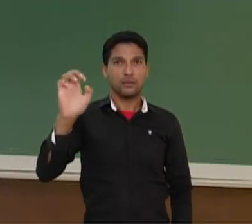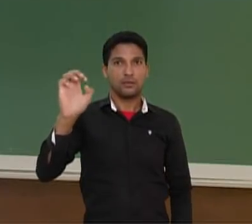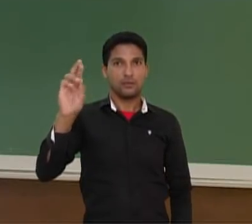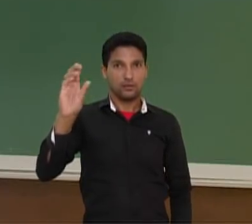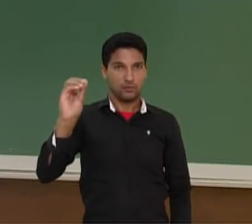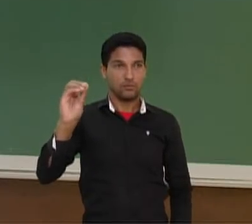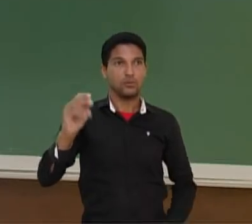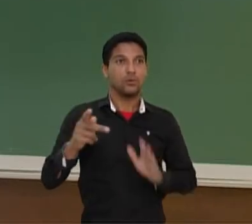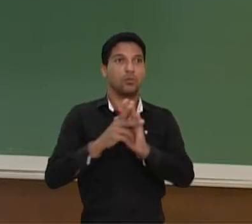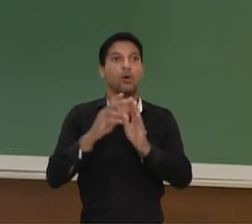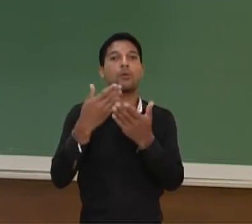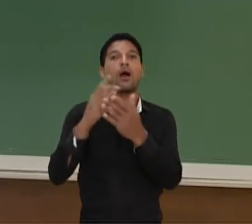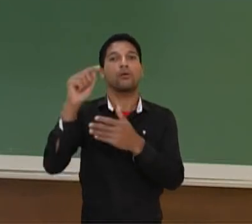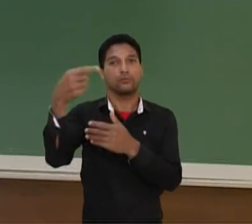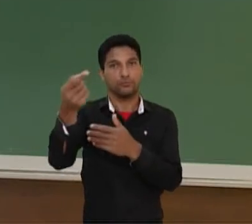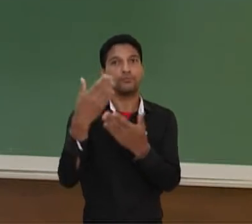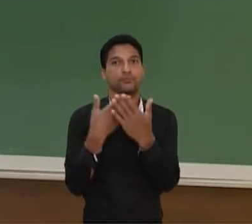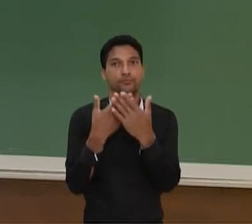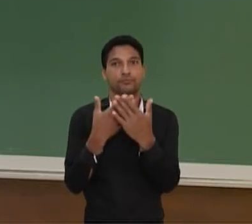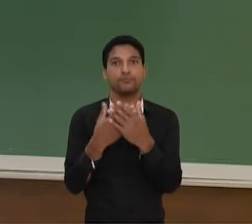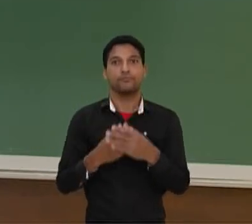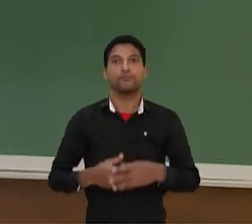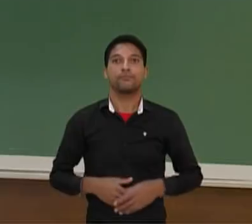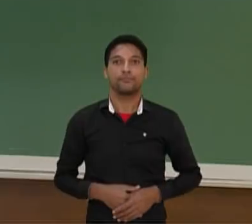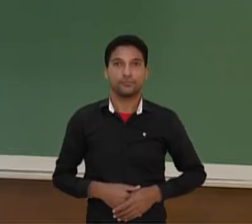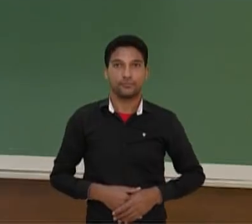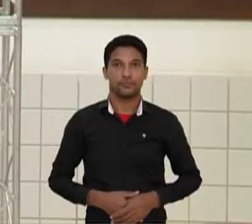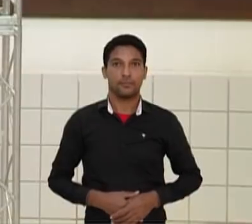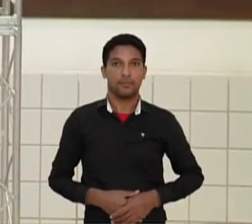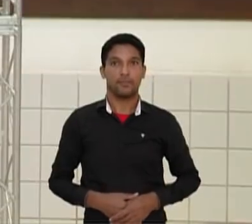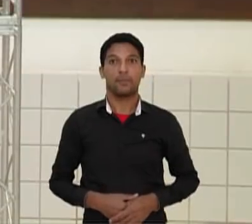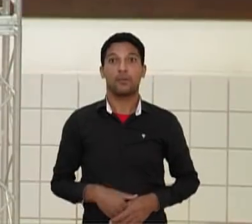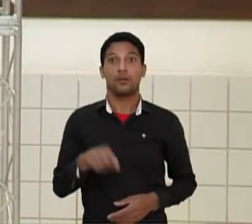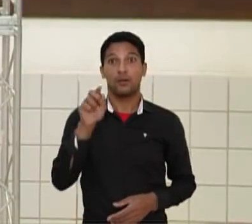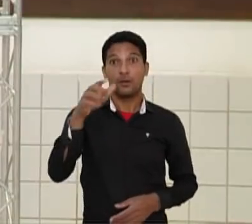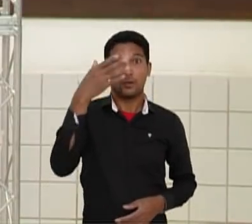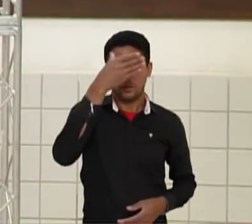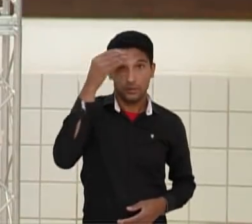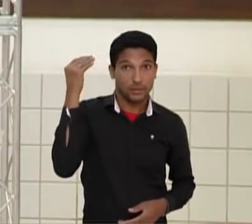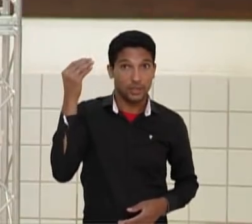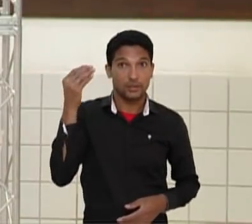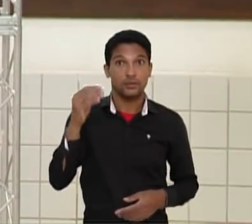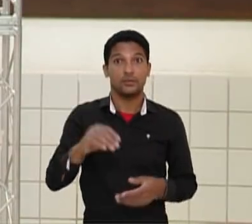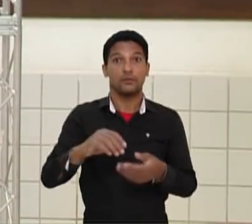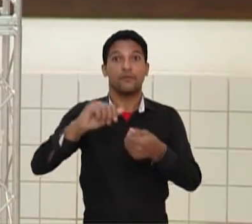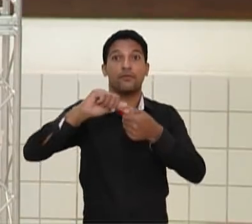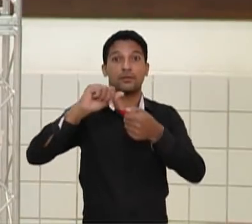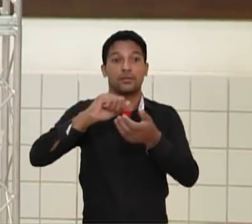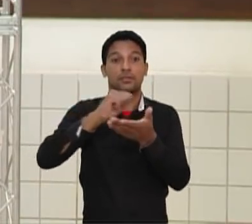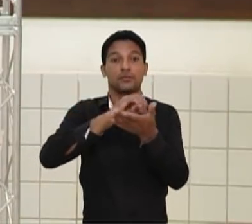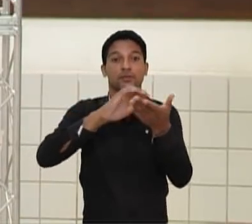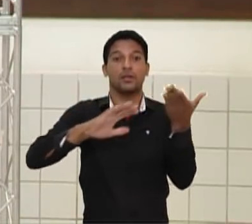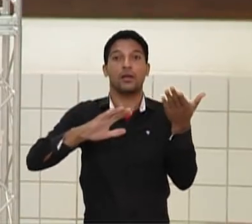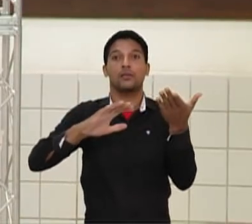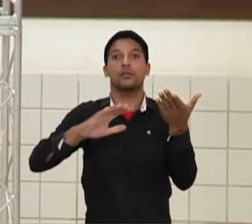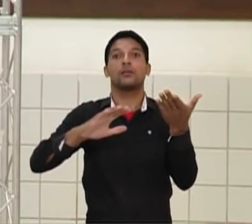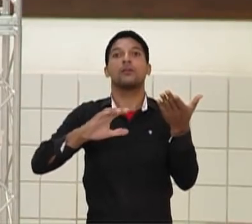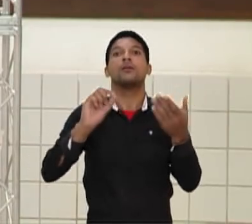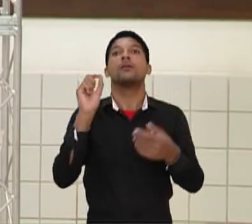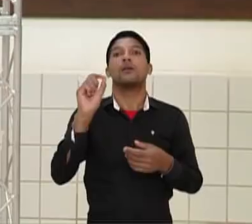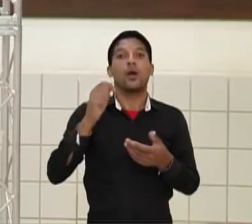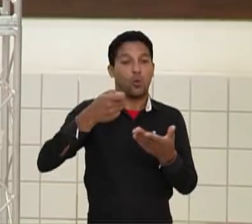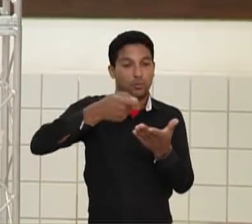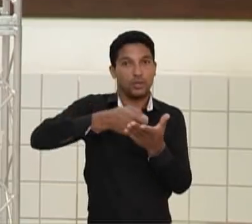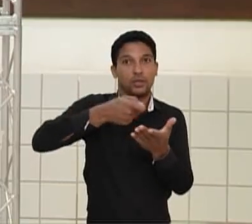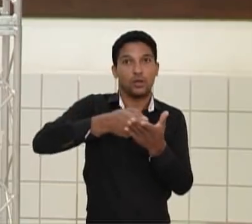ver um pouco disso na aula seguinte. Beleza? Não se esqueça de fazer as atividades certinho no Google Class, atividade